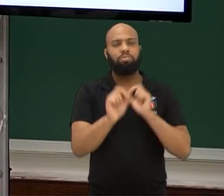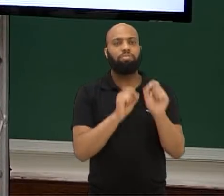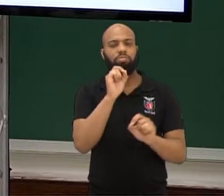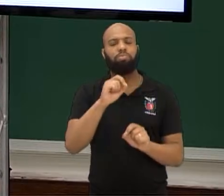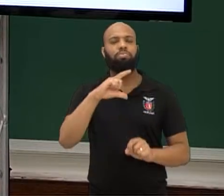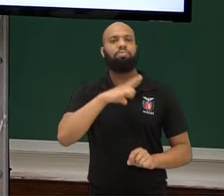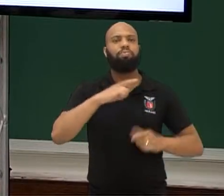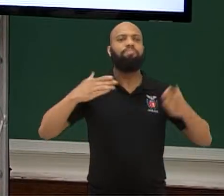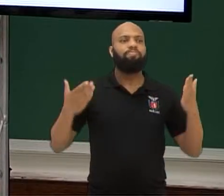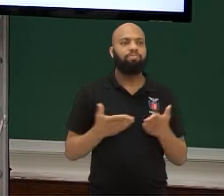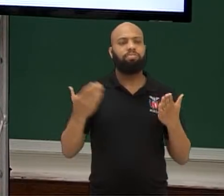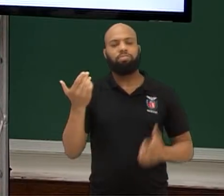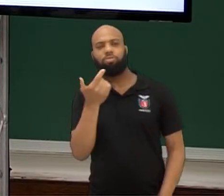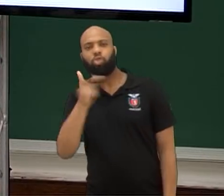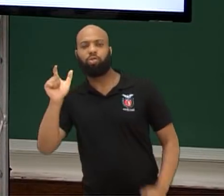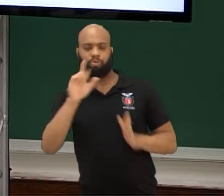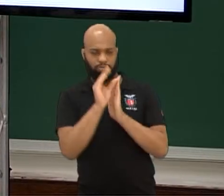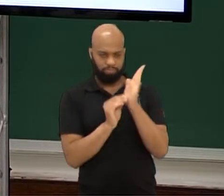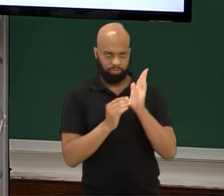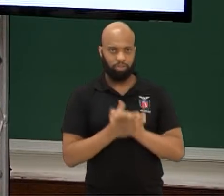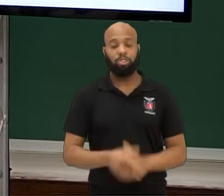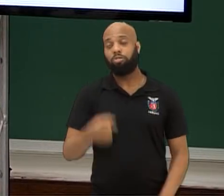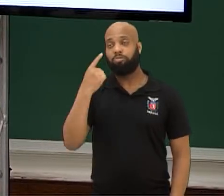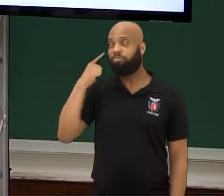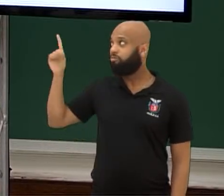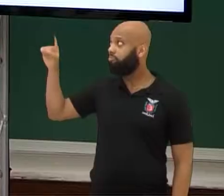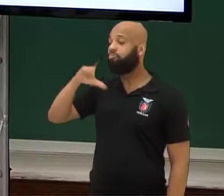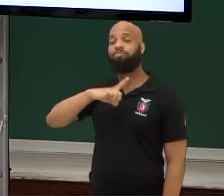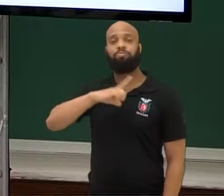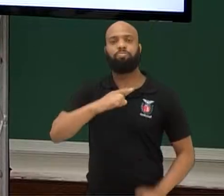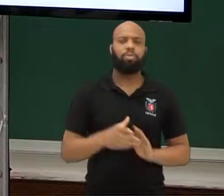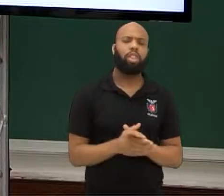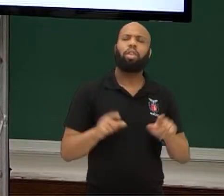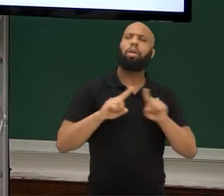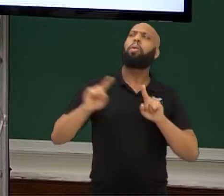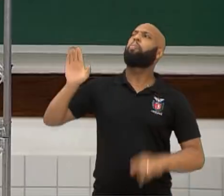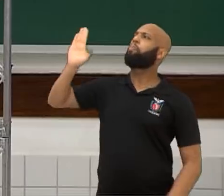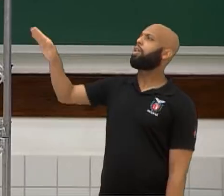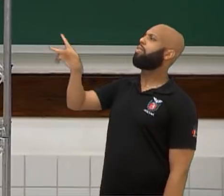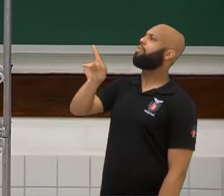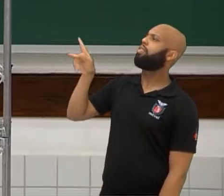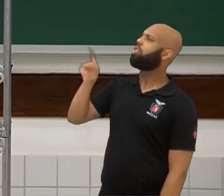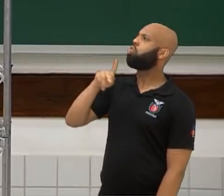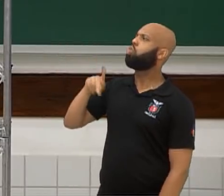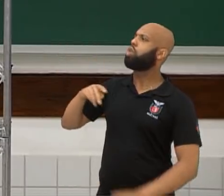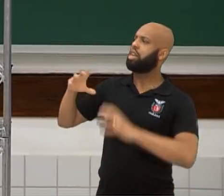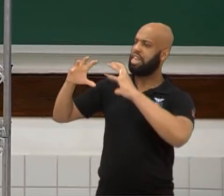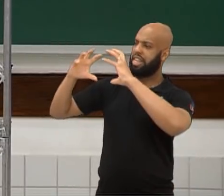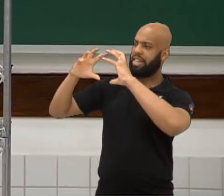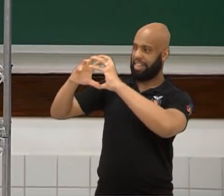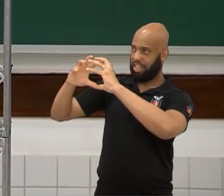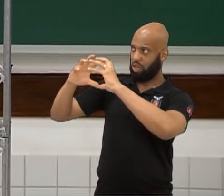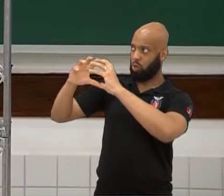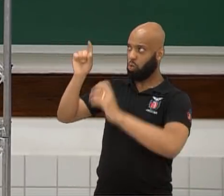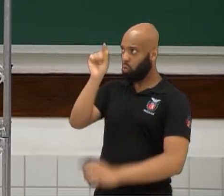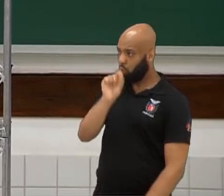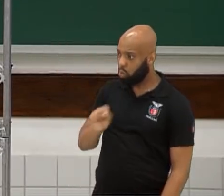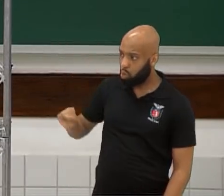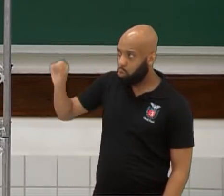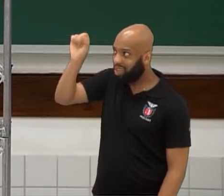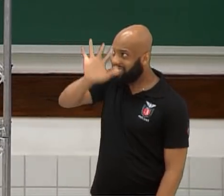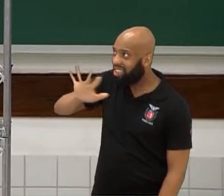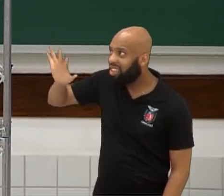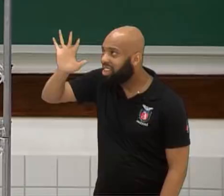para os nossos próximos conteúdos. Vejamos aqui. Professora, círculo e circunferência é a